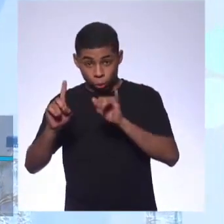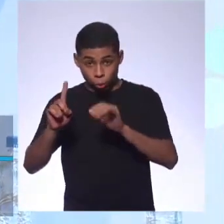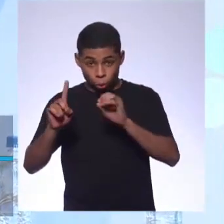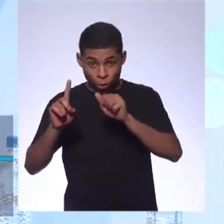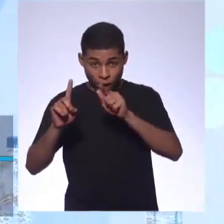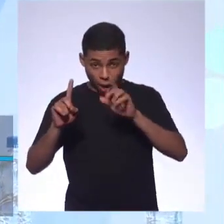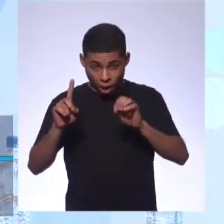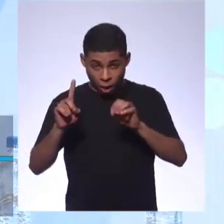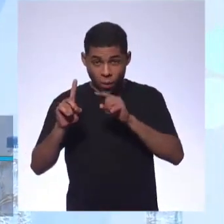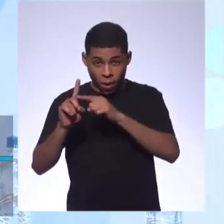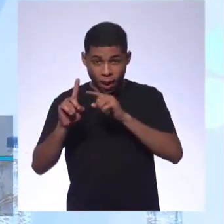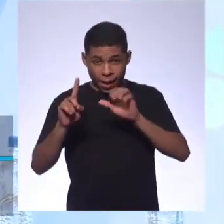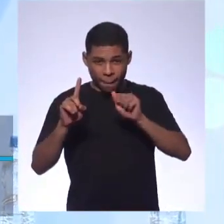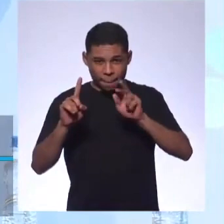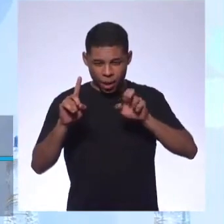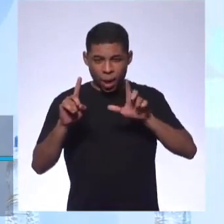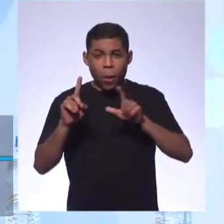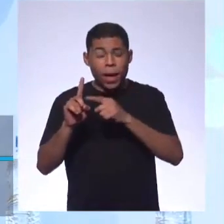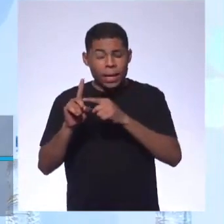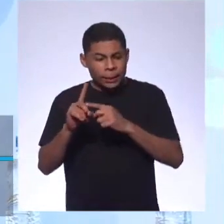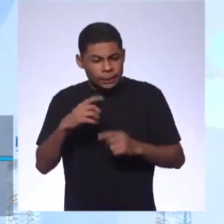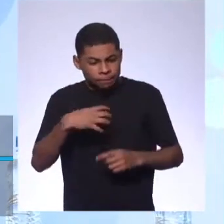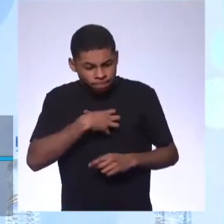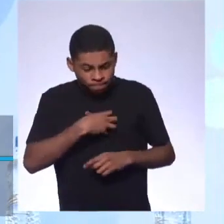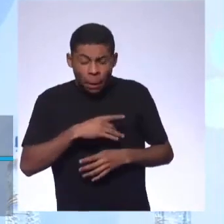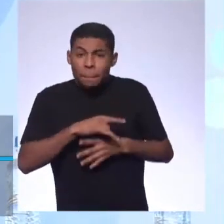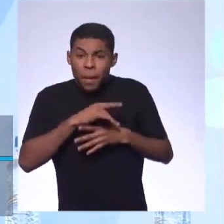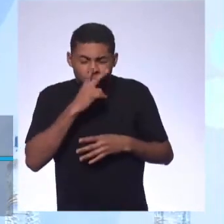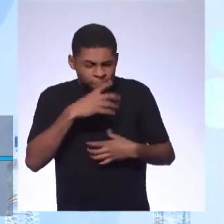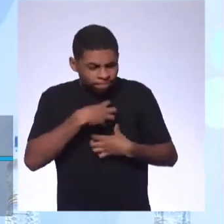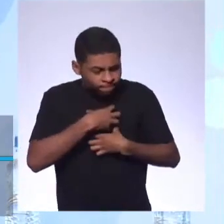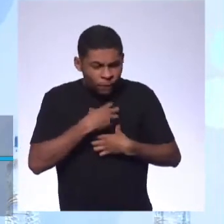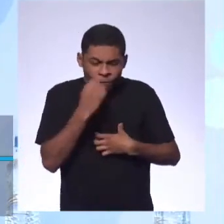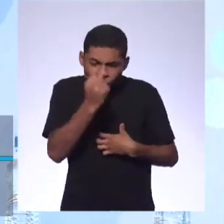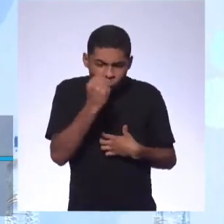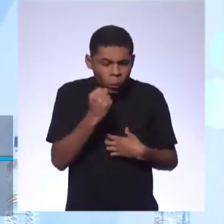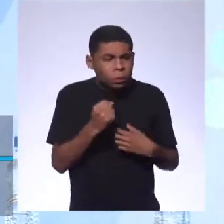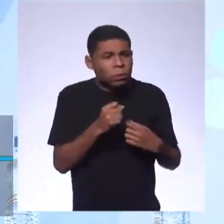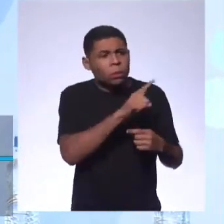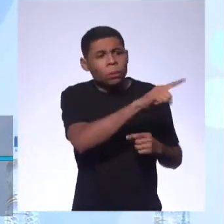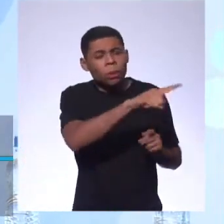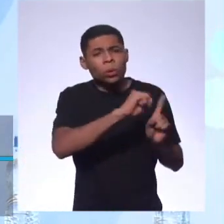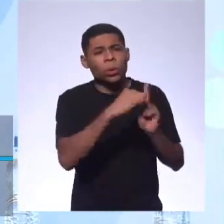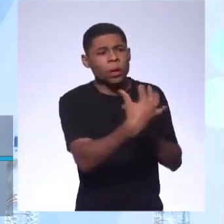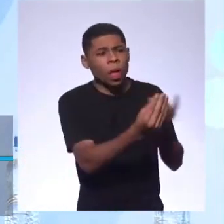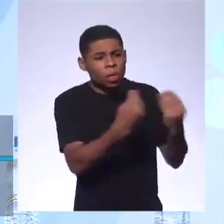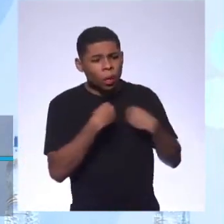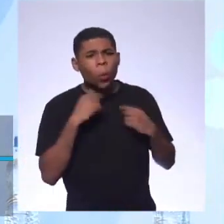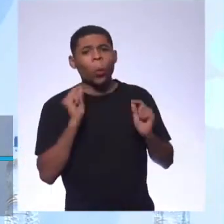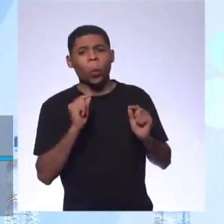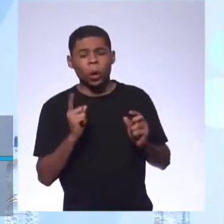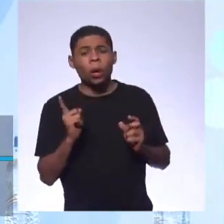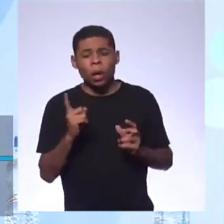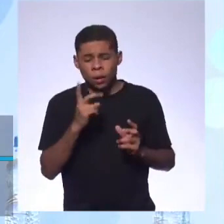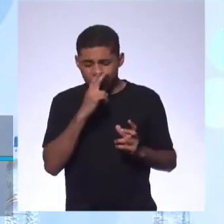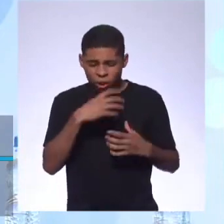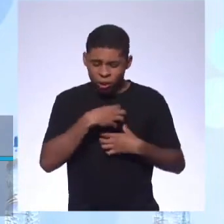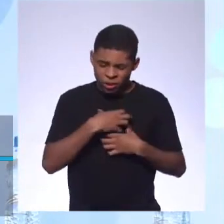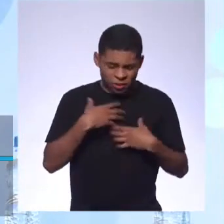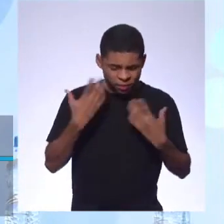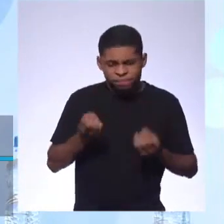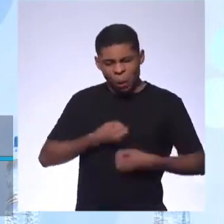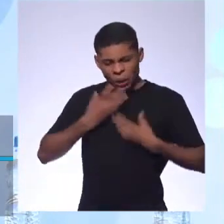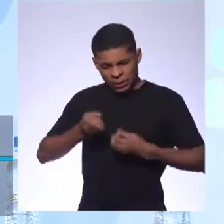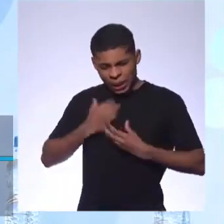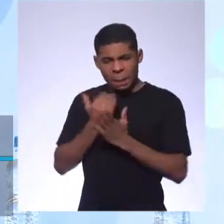na pele como essa sociedade se comportava, o que trazia para ele simplesmente retratava. A literatura é isso. A